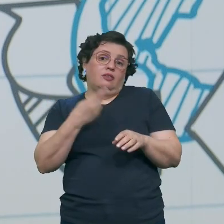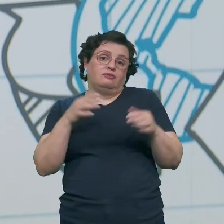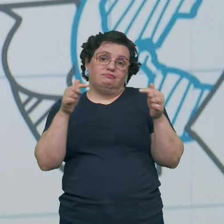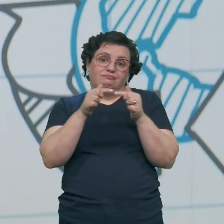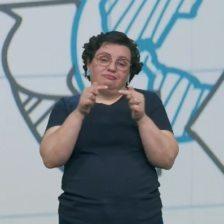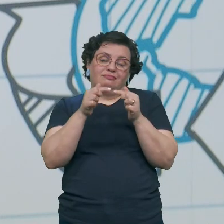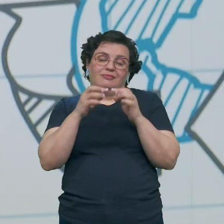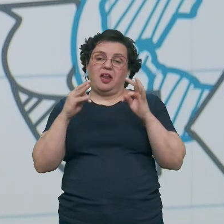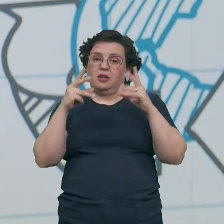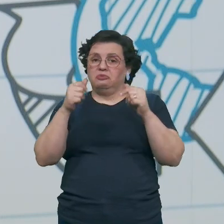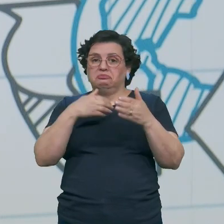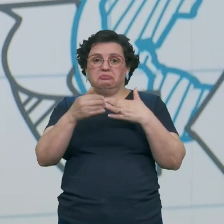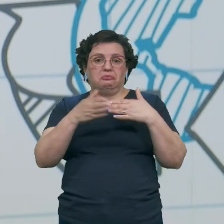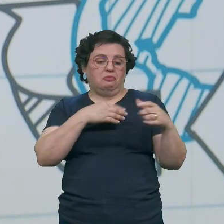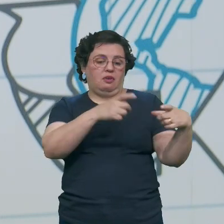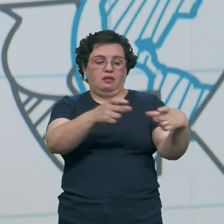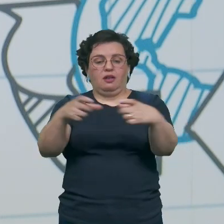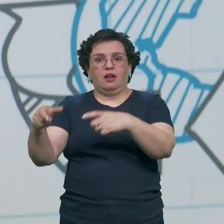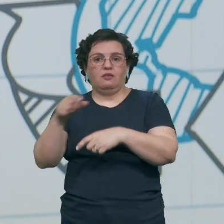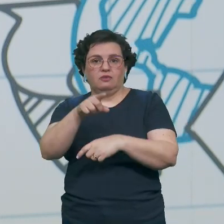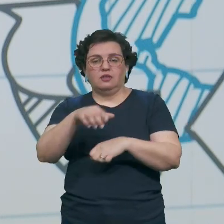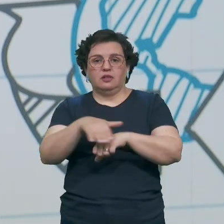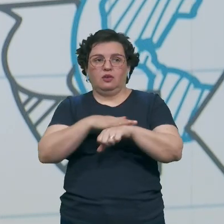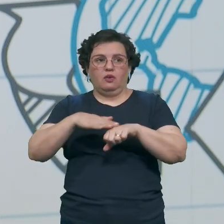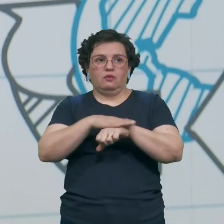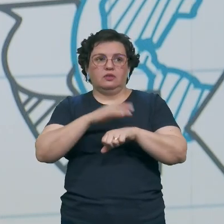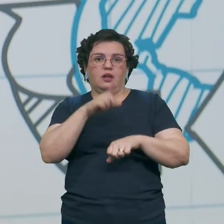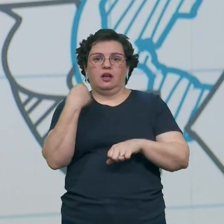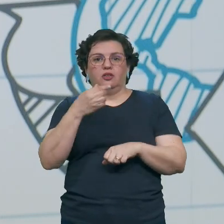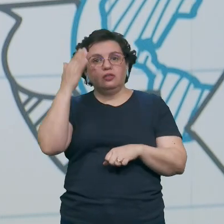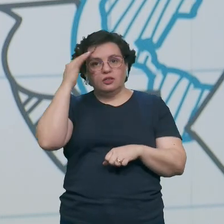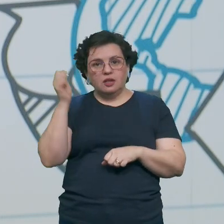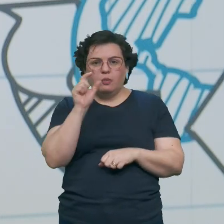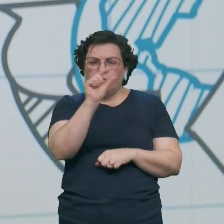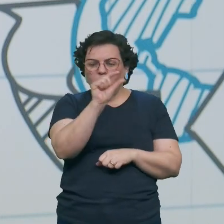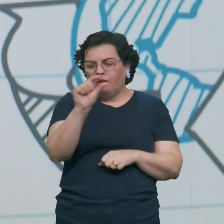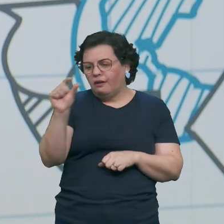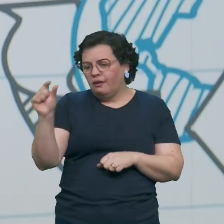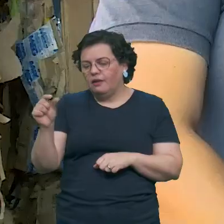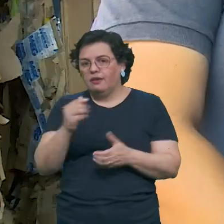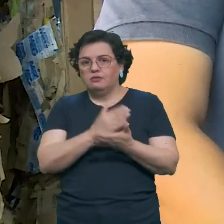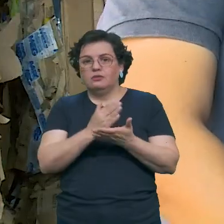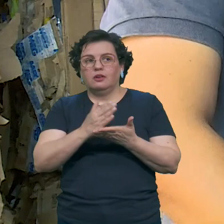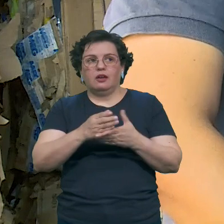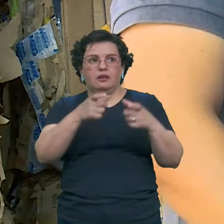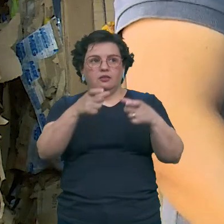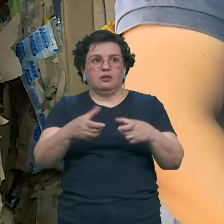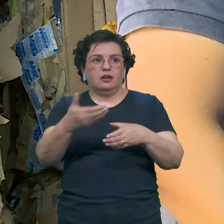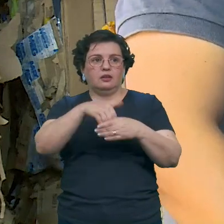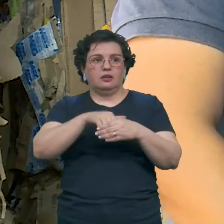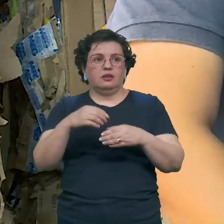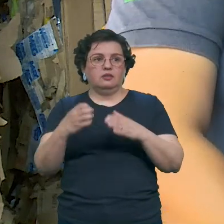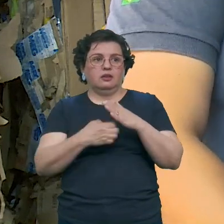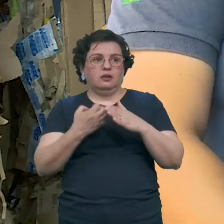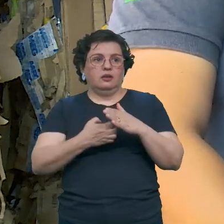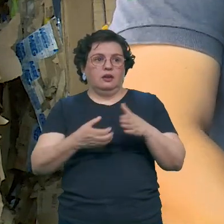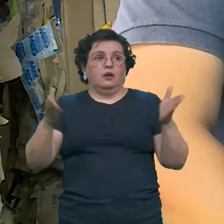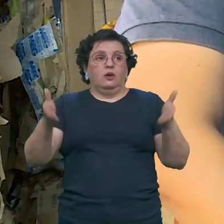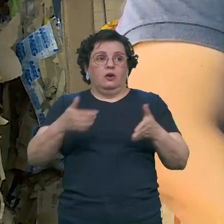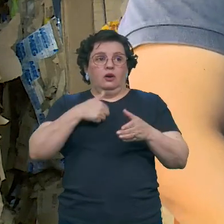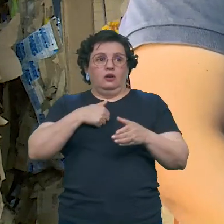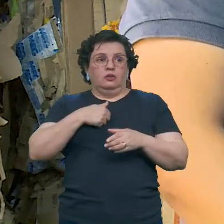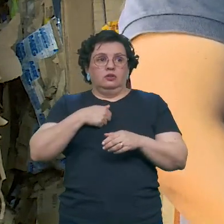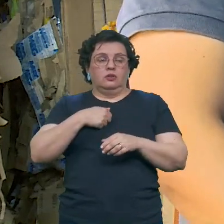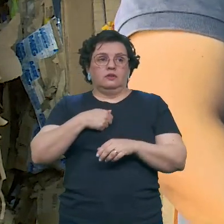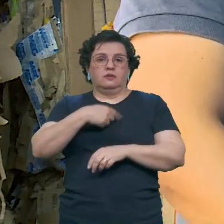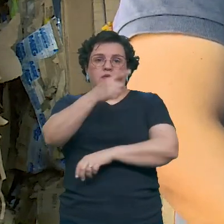tudo. Então, em qualquer lugar que você for conversar, a gente sabe um pouquinho de cada setor dentro da empresa. Hoje eu sou gerente de logística aqui